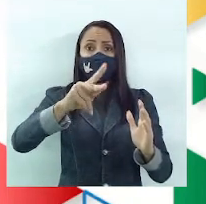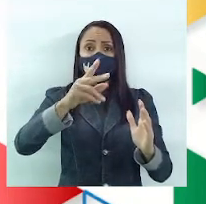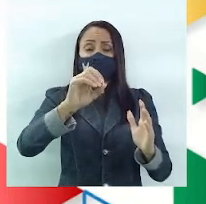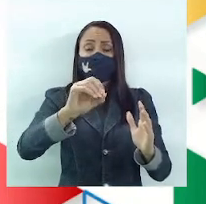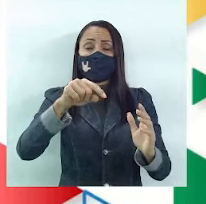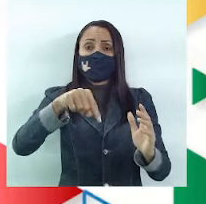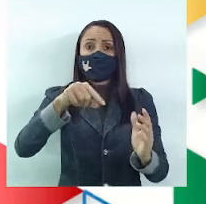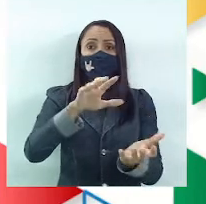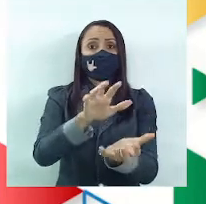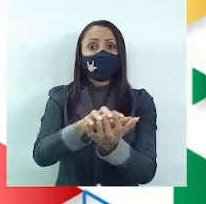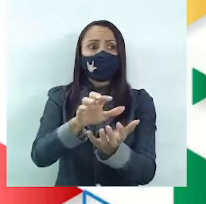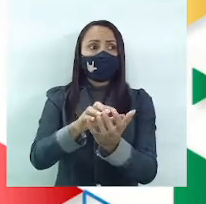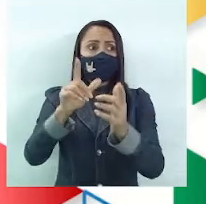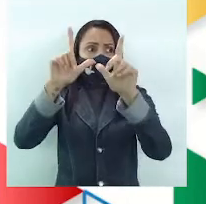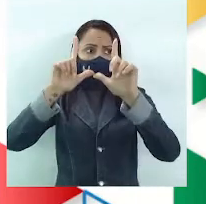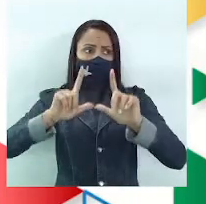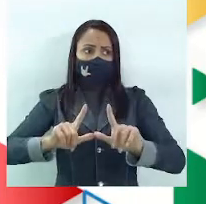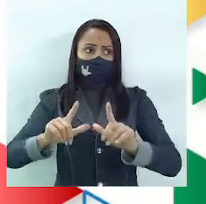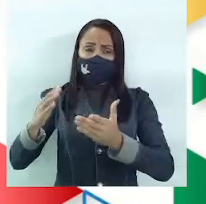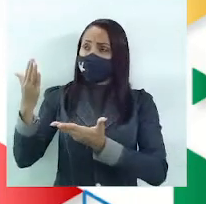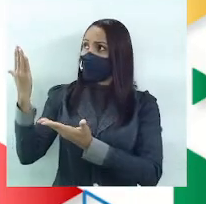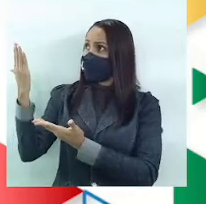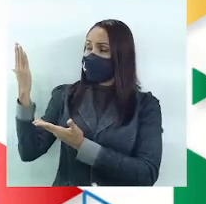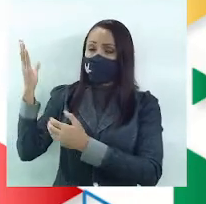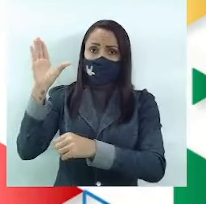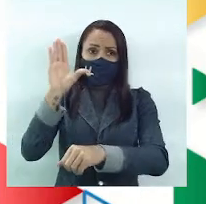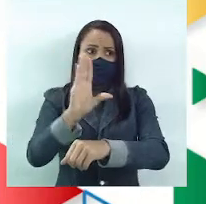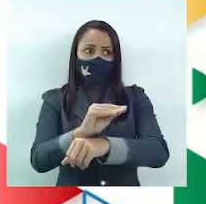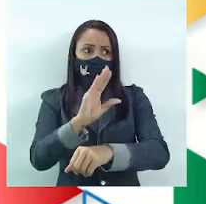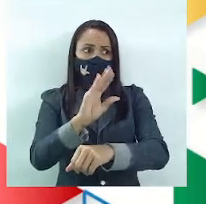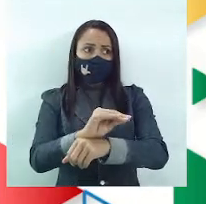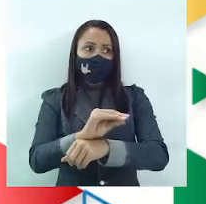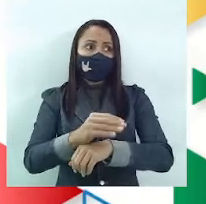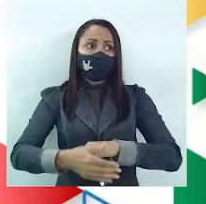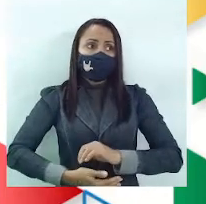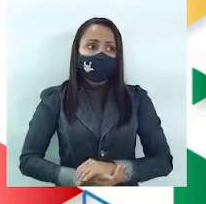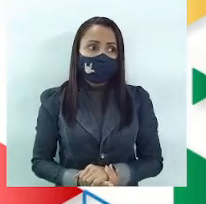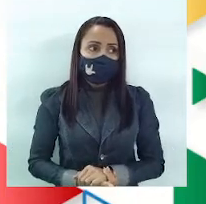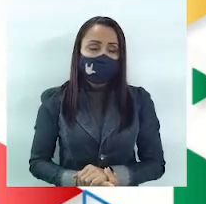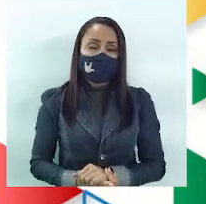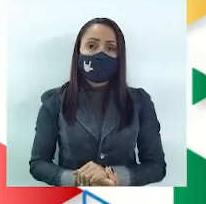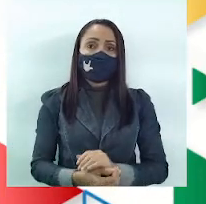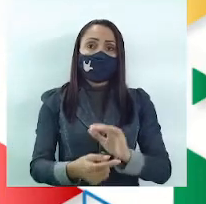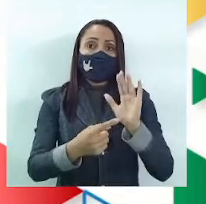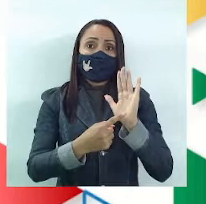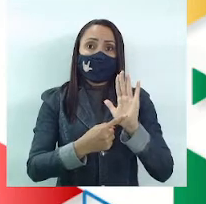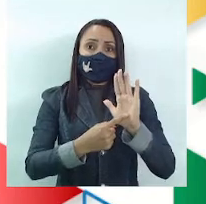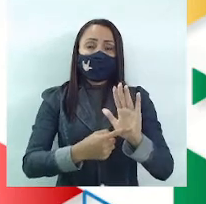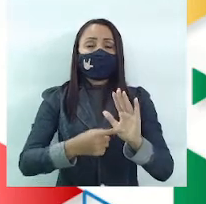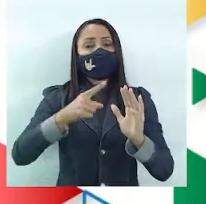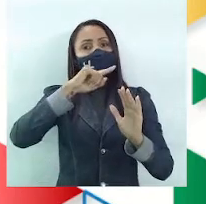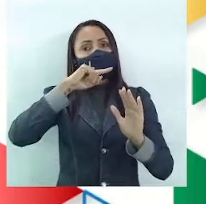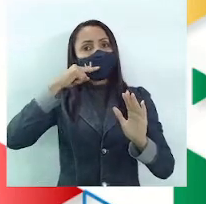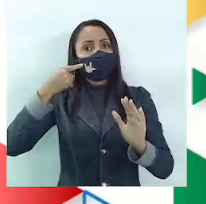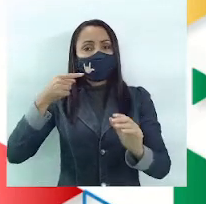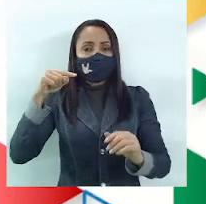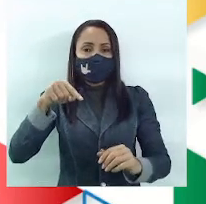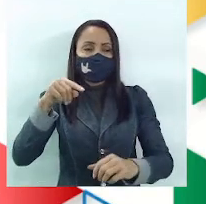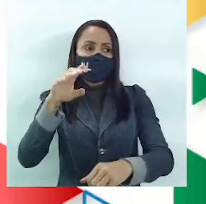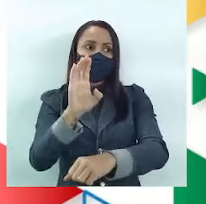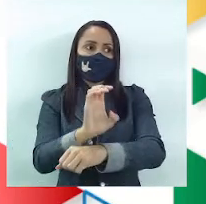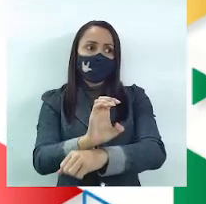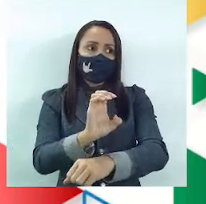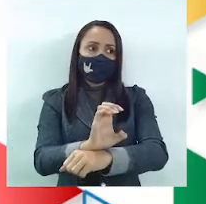nós temos uma foto dele. Justamente nós sabemos que é muito forte, né, professor? A presença da cana em nosso estado, não é